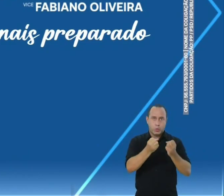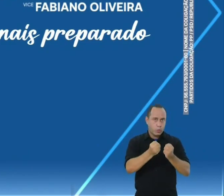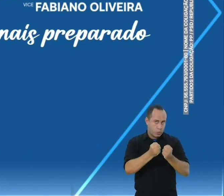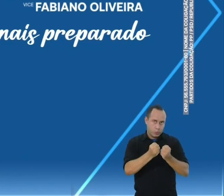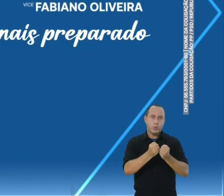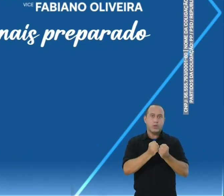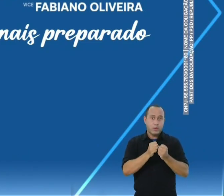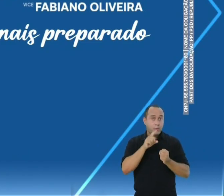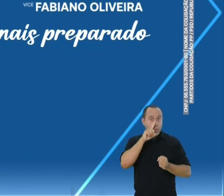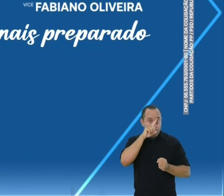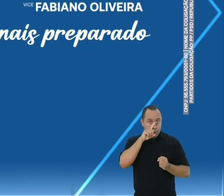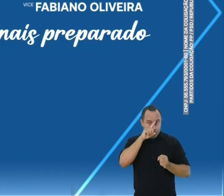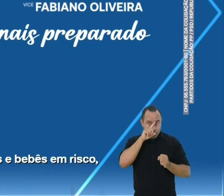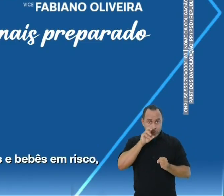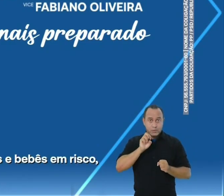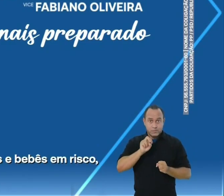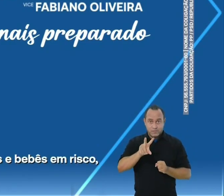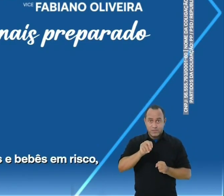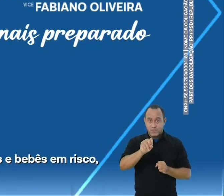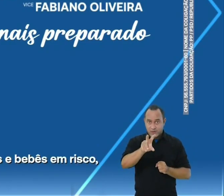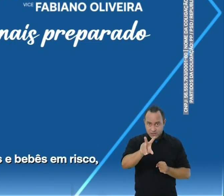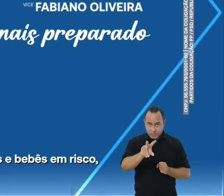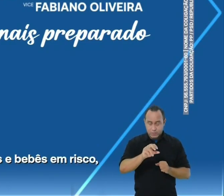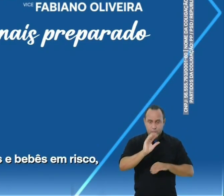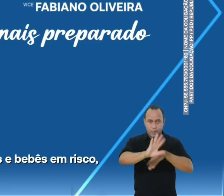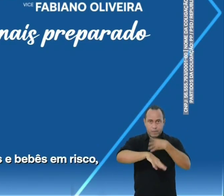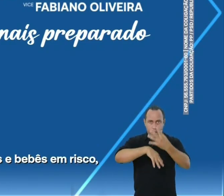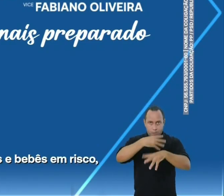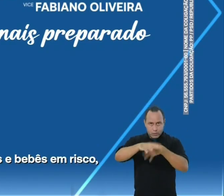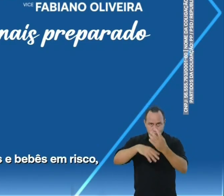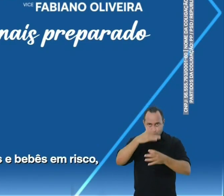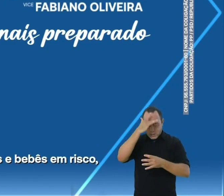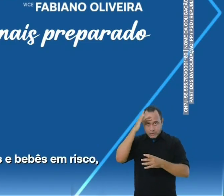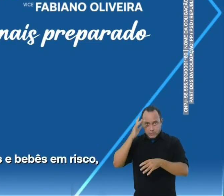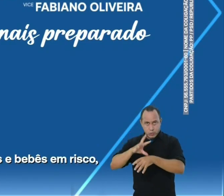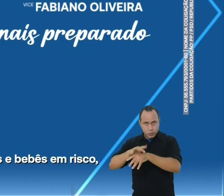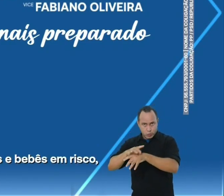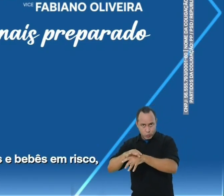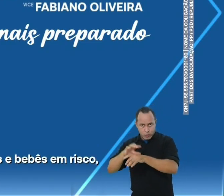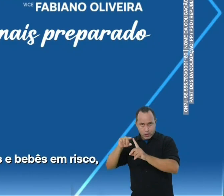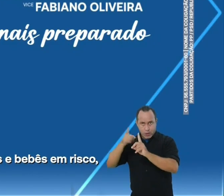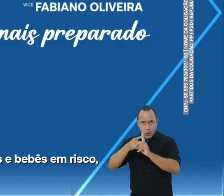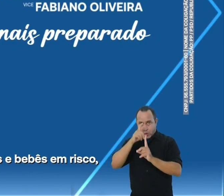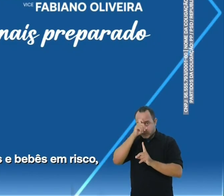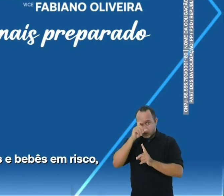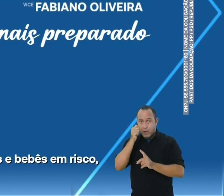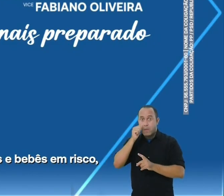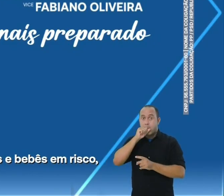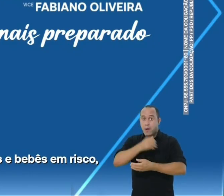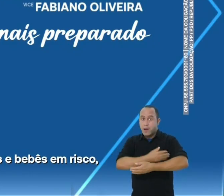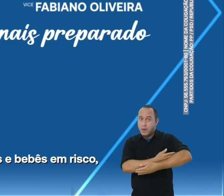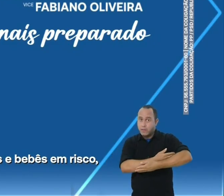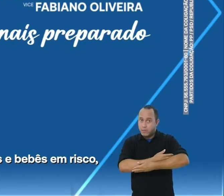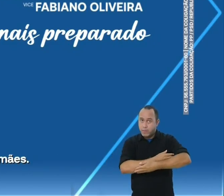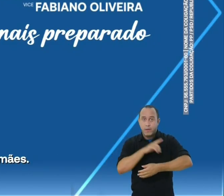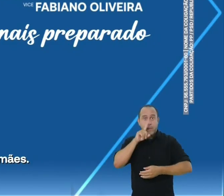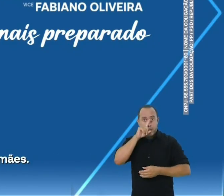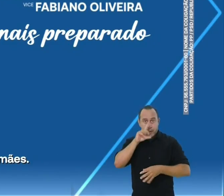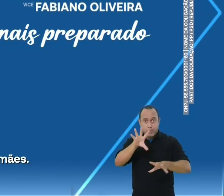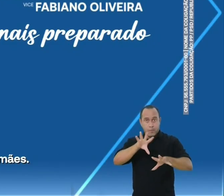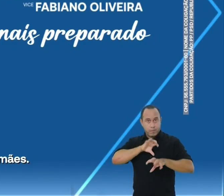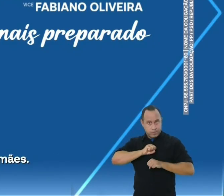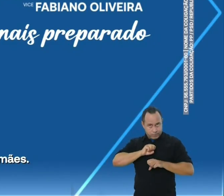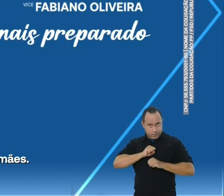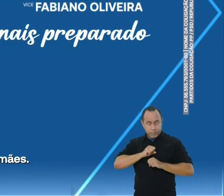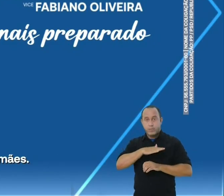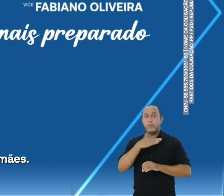com altíssimo risco de infecção. Misturar maternidade e hospital significa colocar mães e bebês em risco, aumentar